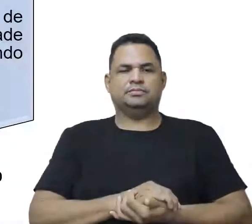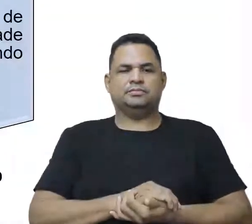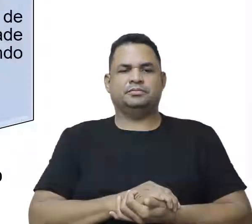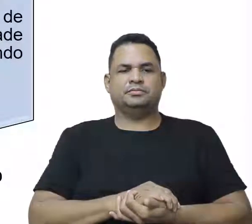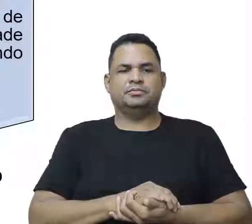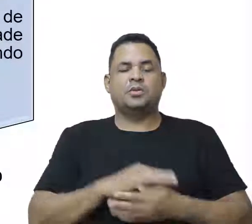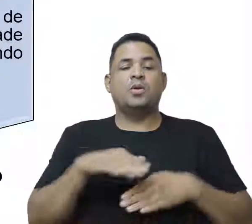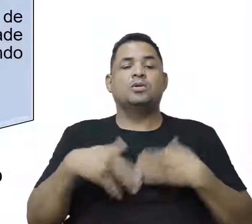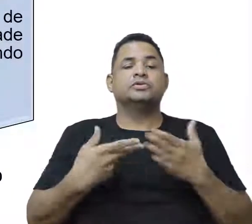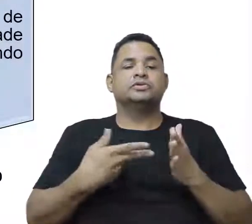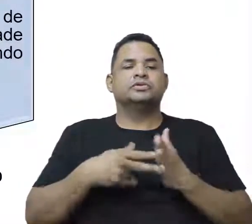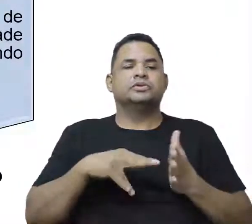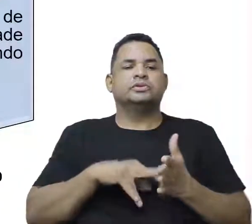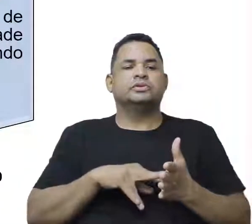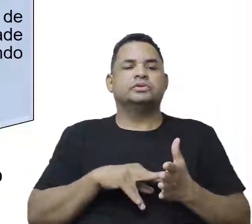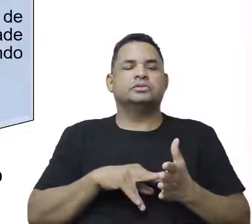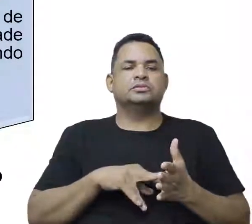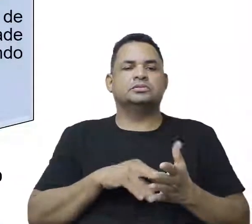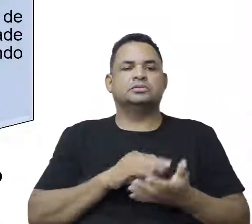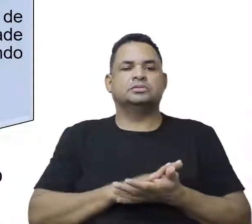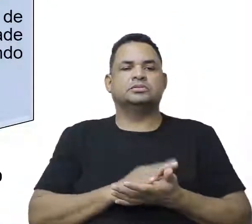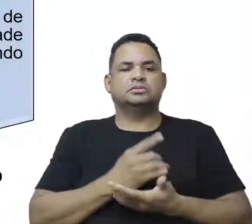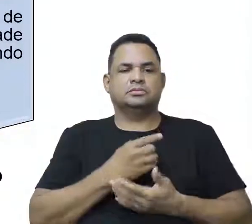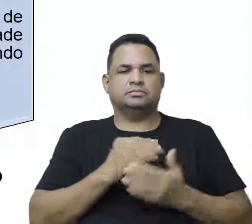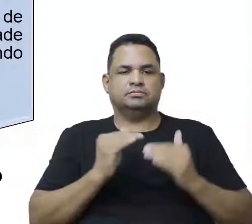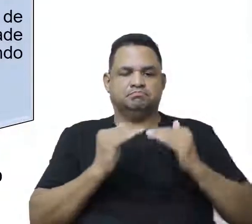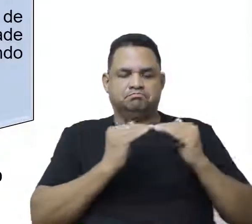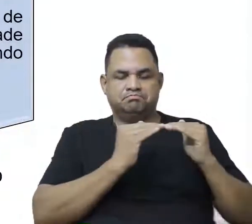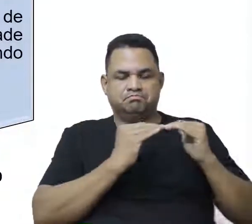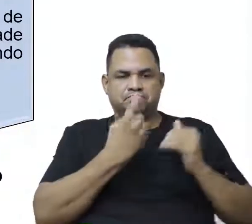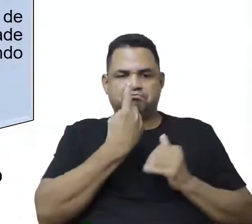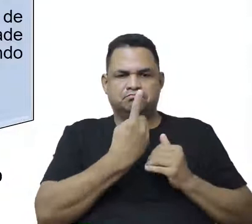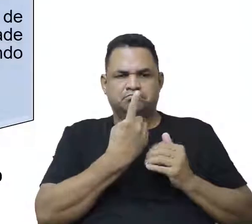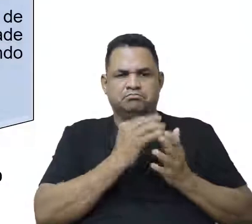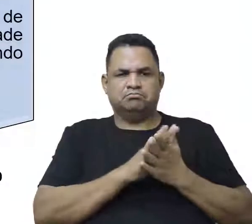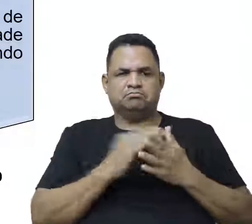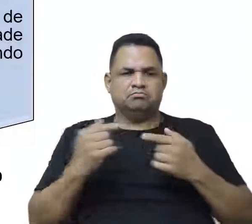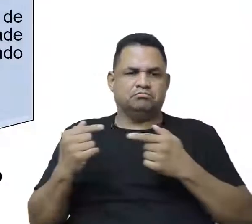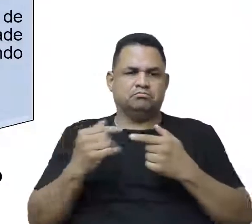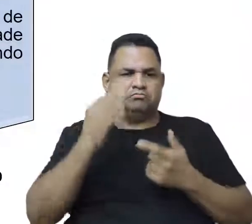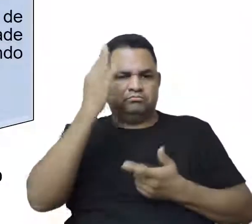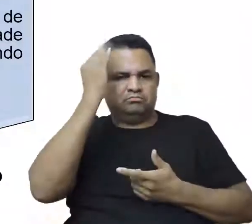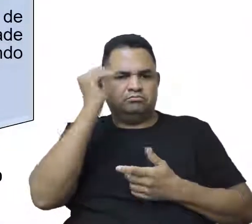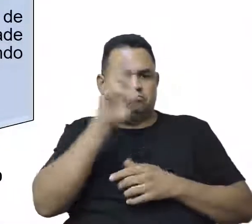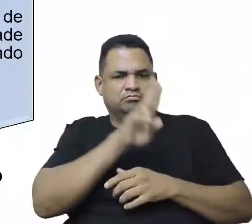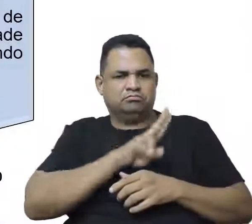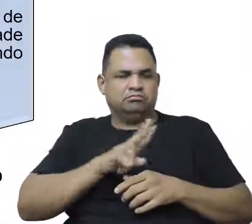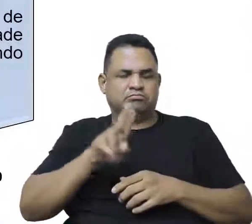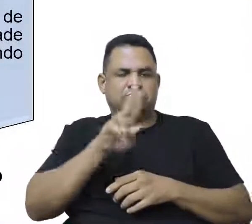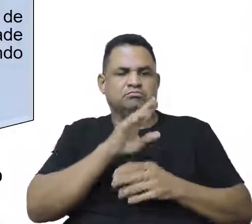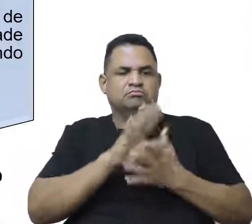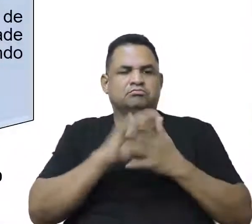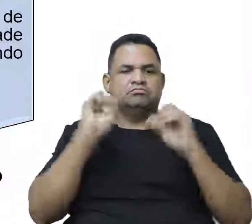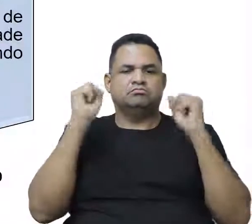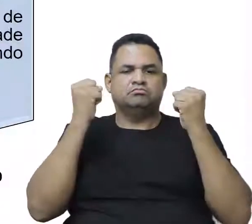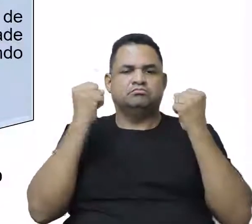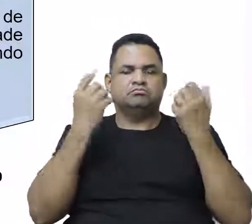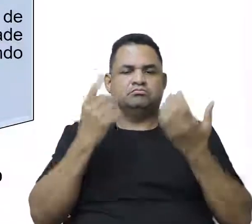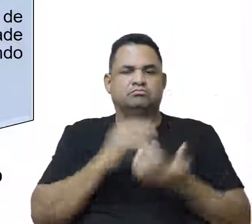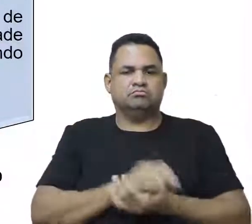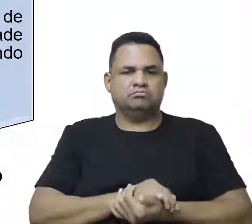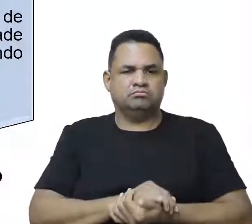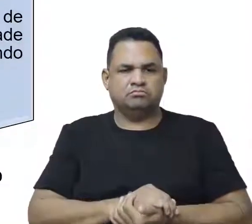que significa isso? As questões padrão 1, elas vão estar associadas com os saberes que são diretamente da